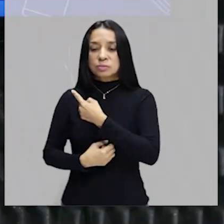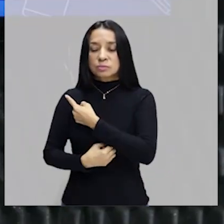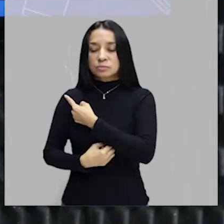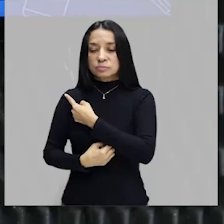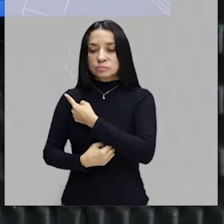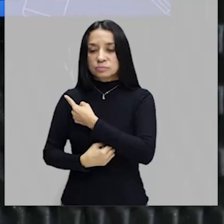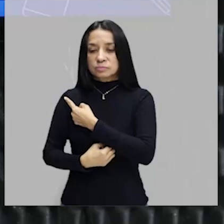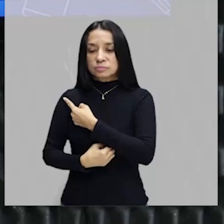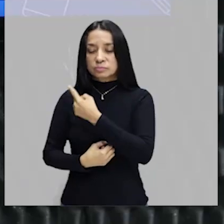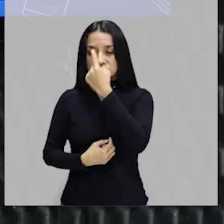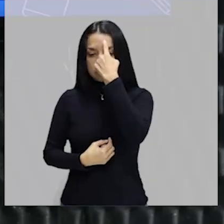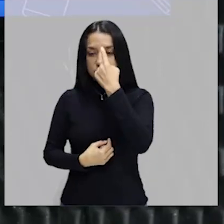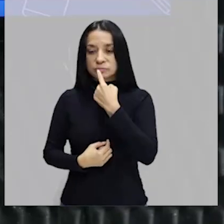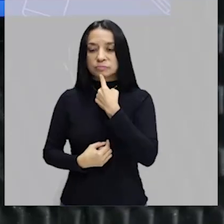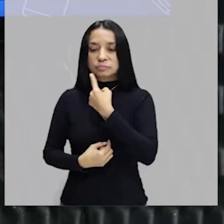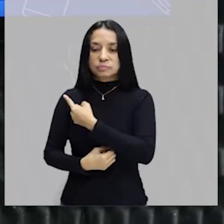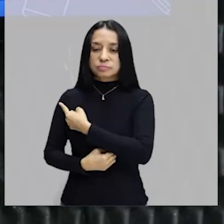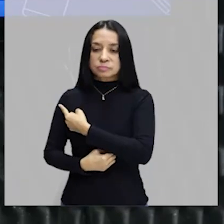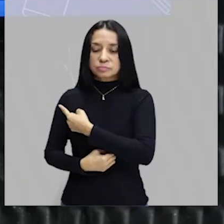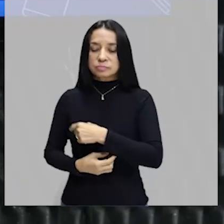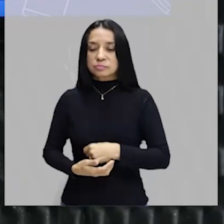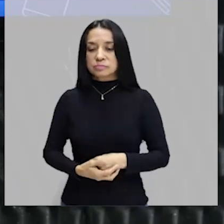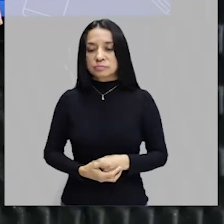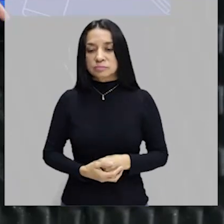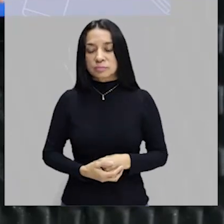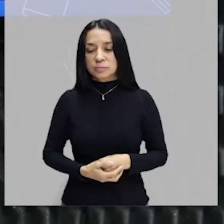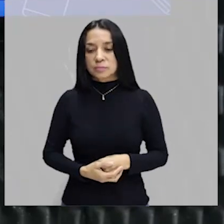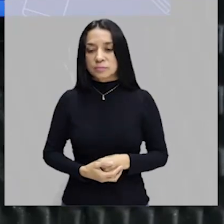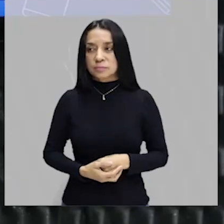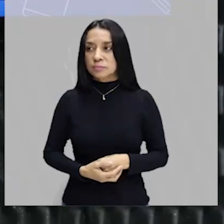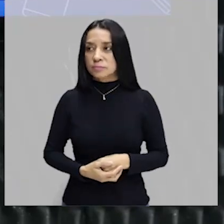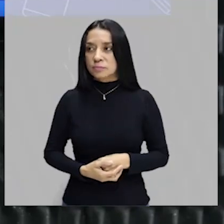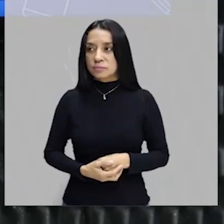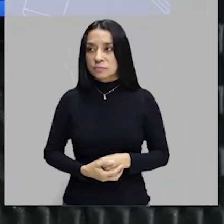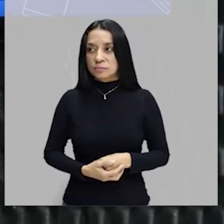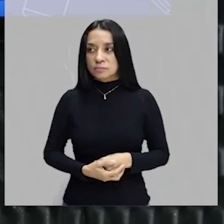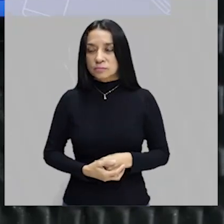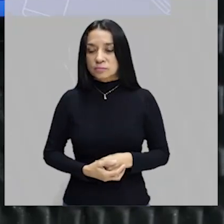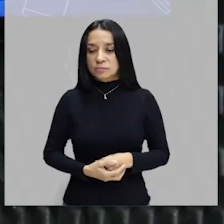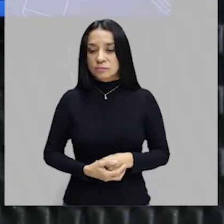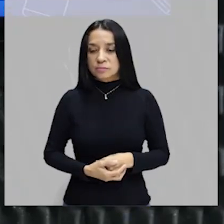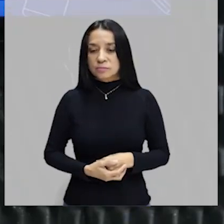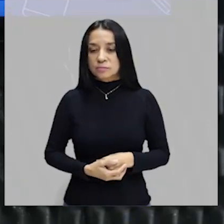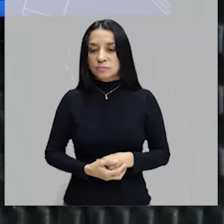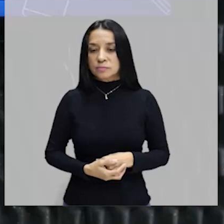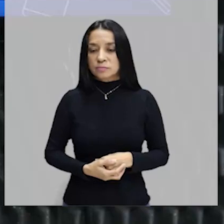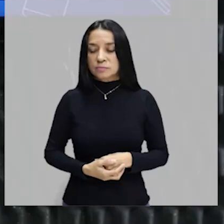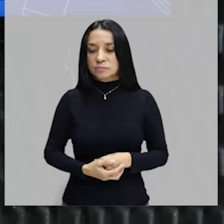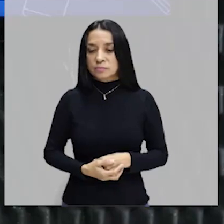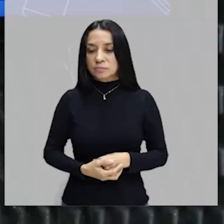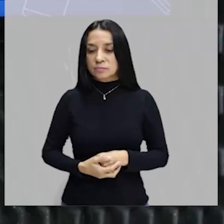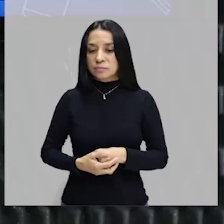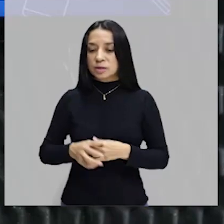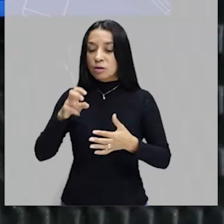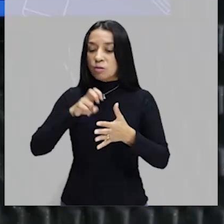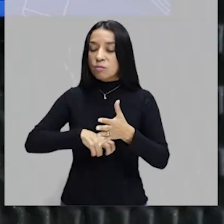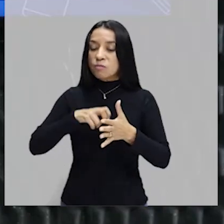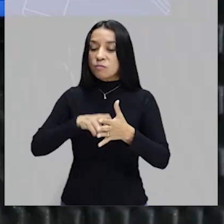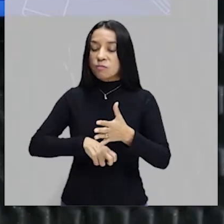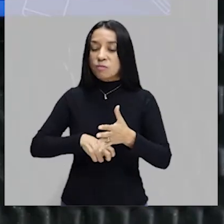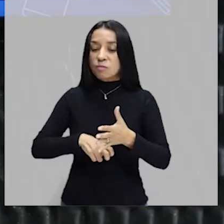o Sahelanthropus ticandensis, tá? Esse indivíduo aqui é o fóssil mais